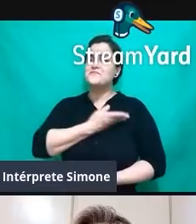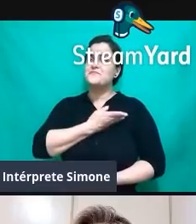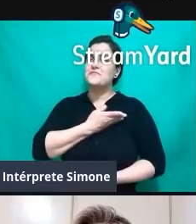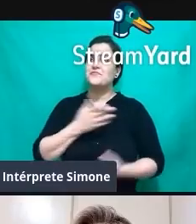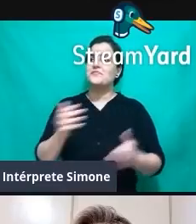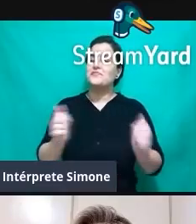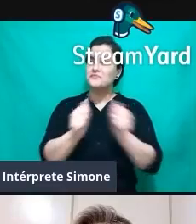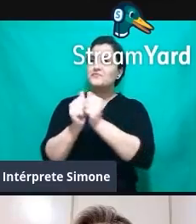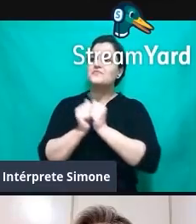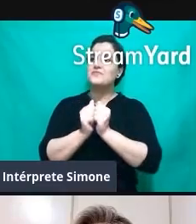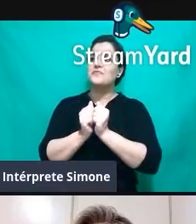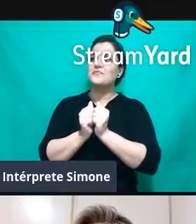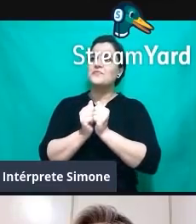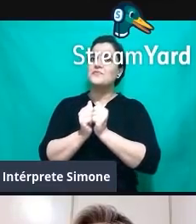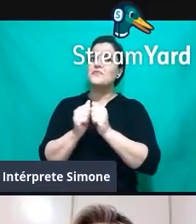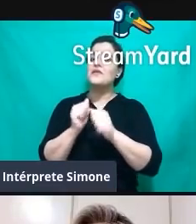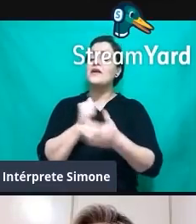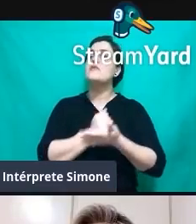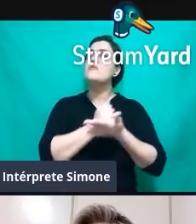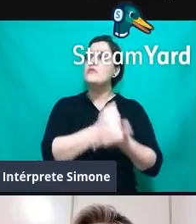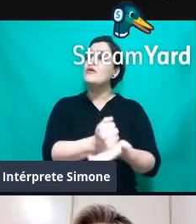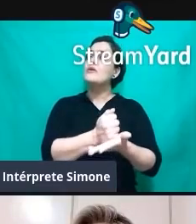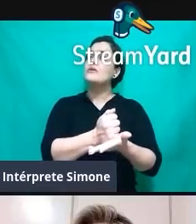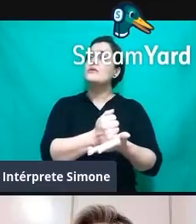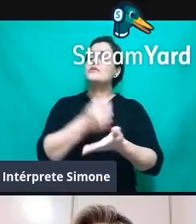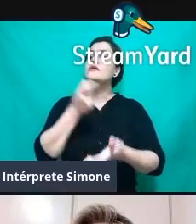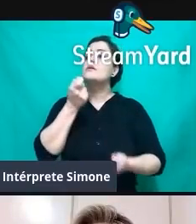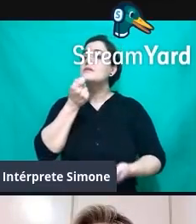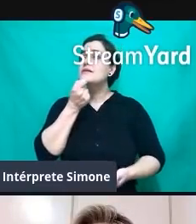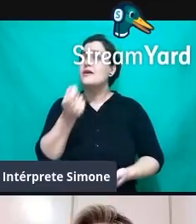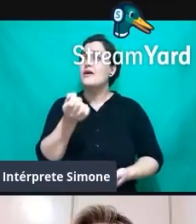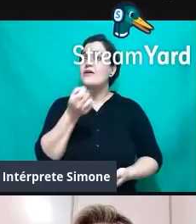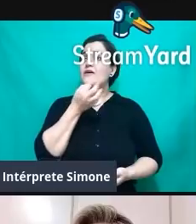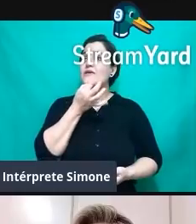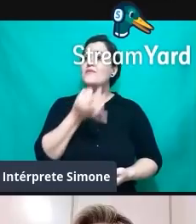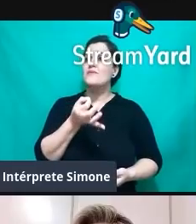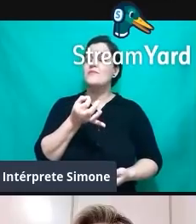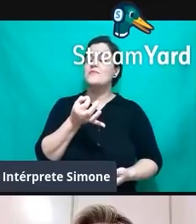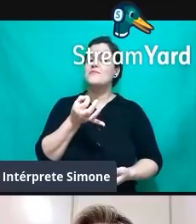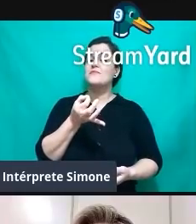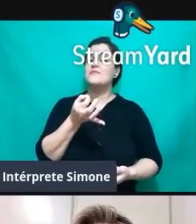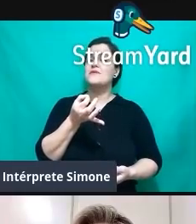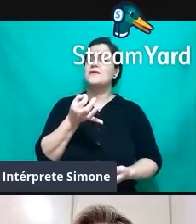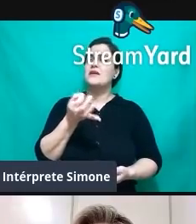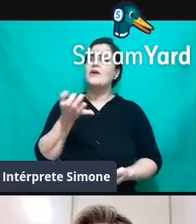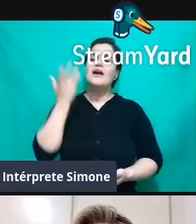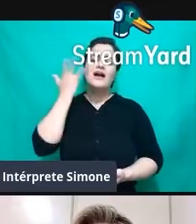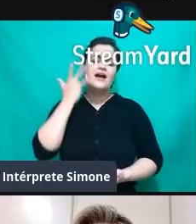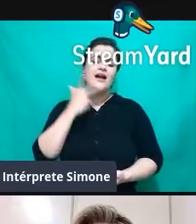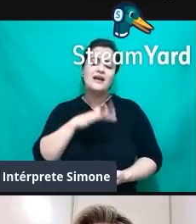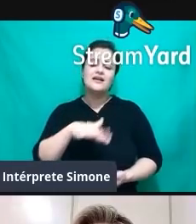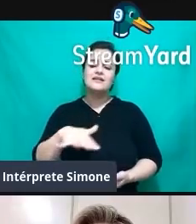essa diferença eu acredito, desde a educação infantil, não começam a ver que a escrita é de um jeito